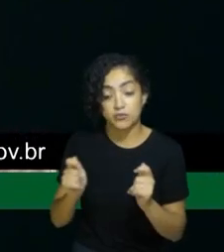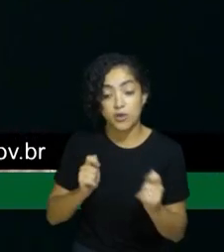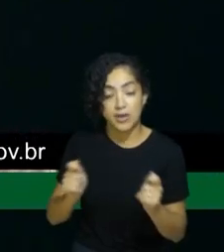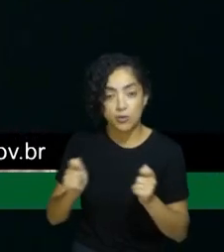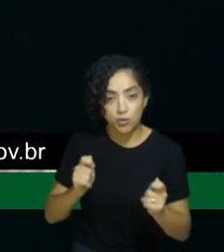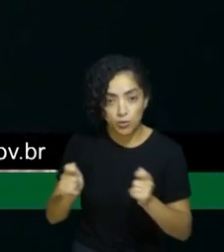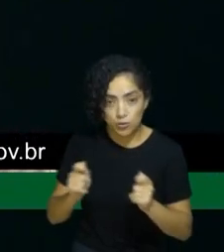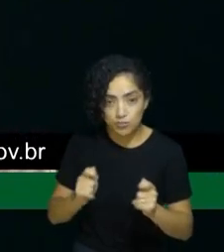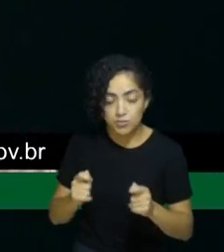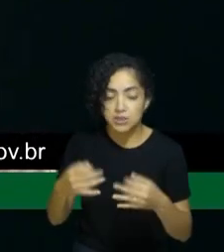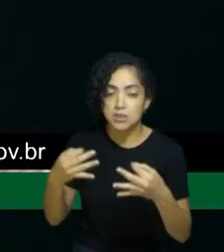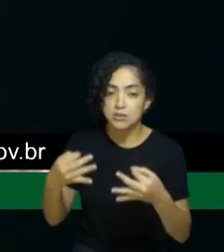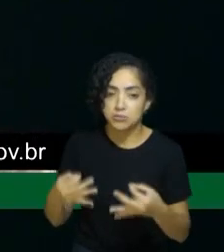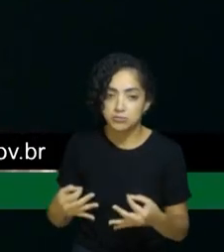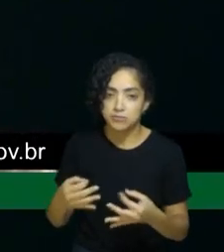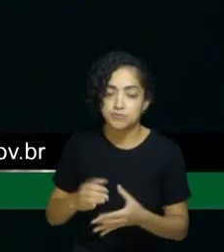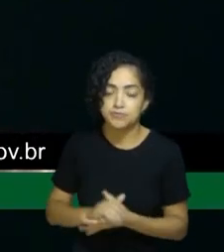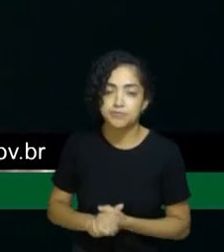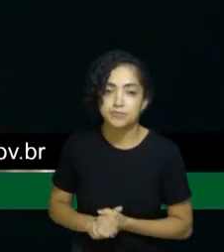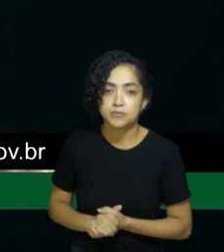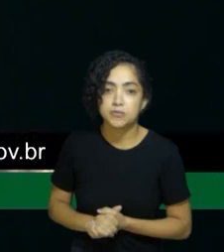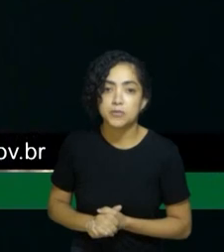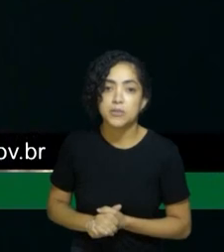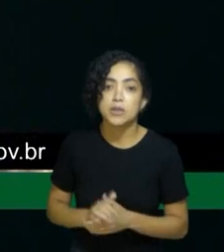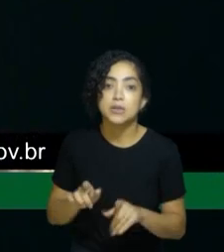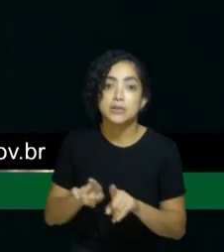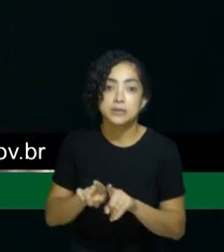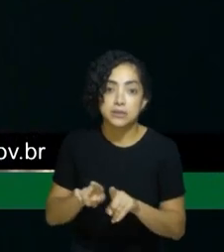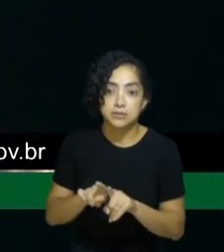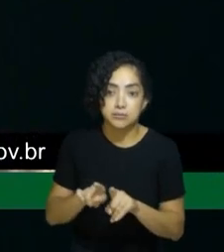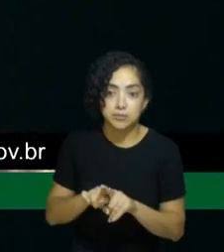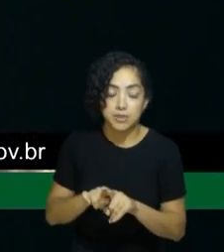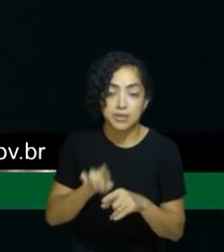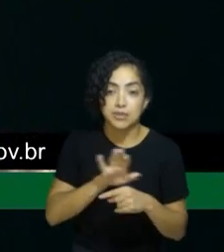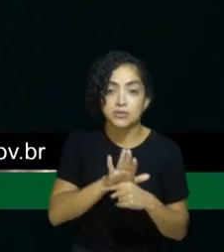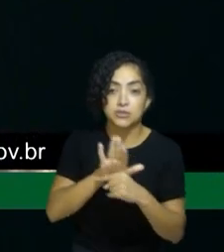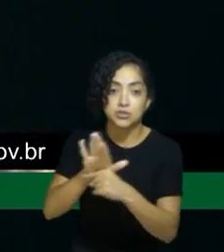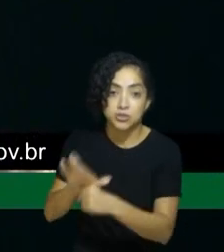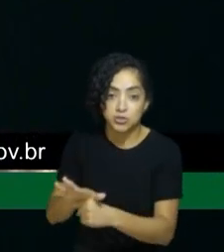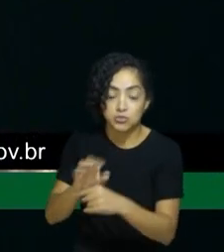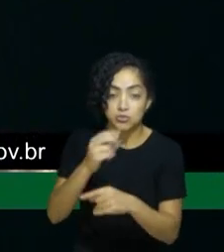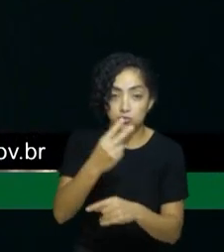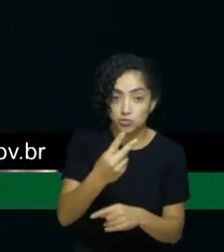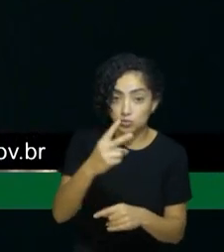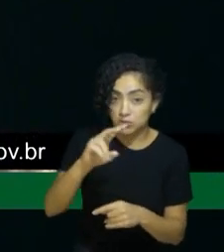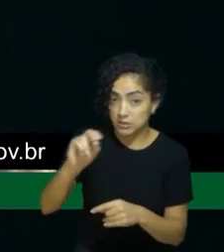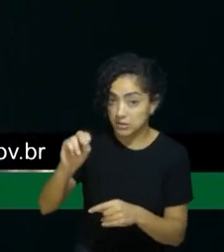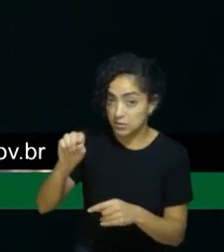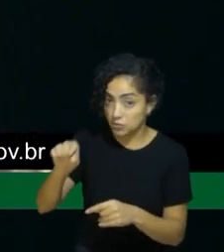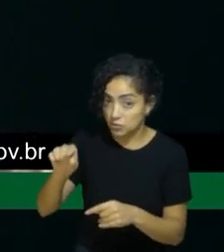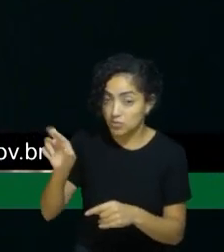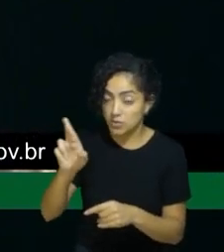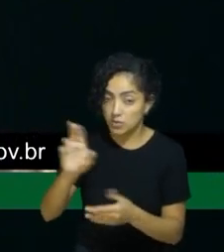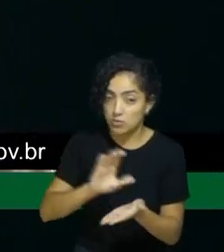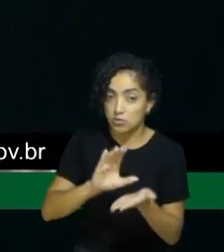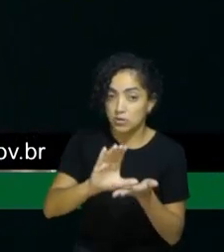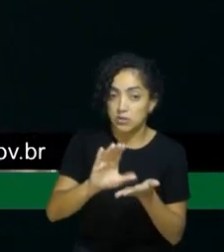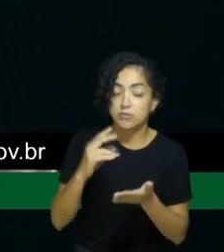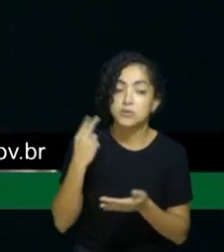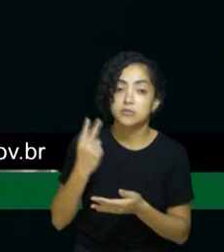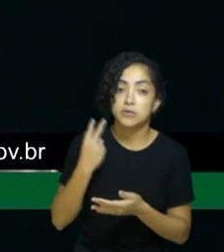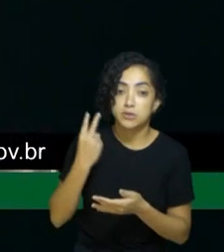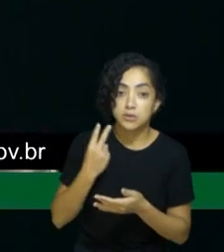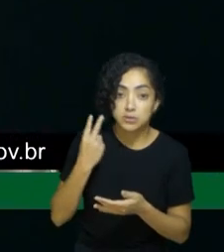da mesa diretora também nós ajudamos com R 200.000 através da vereadora Silmara para a